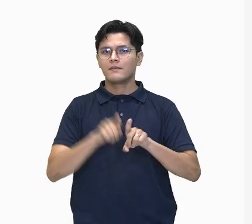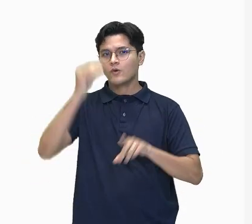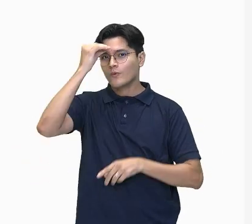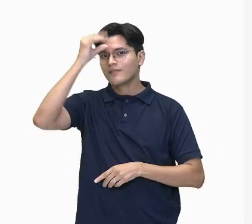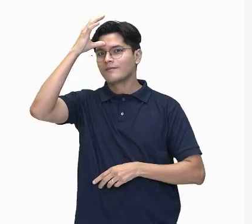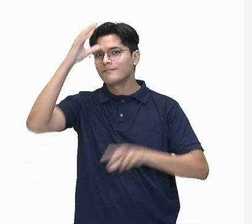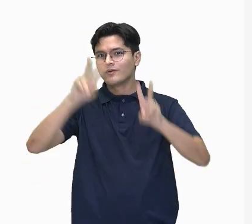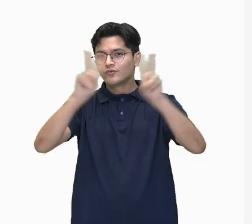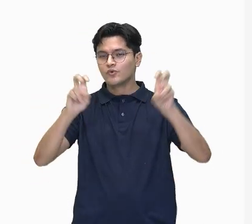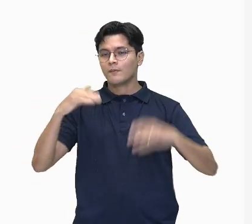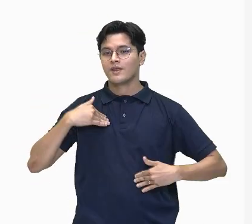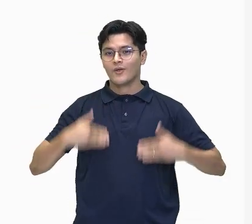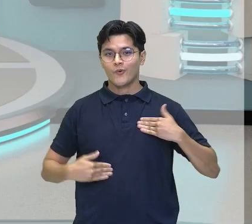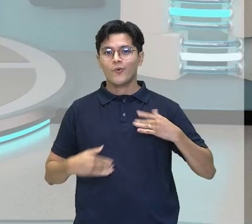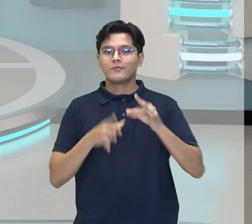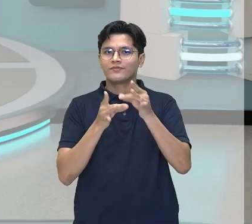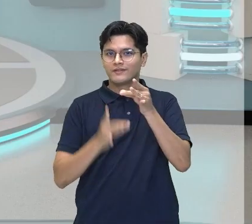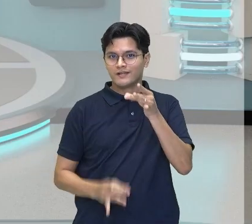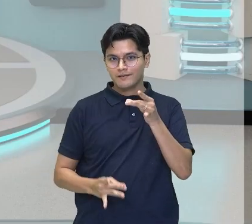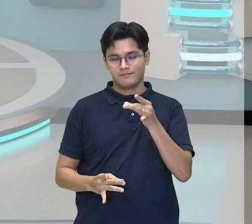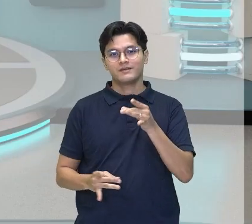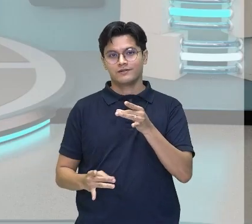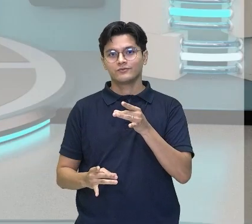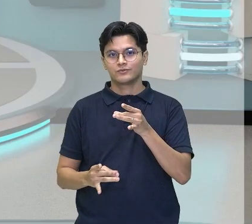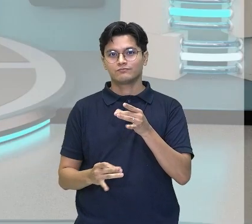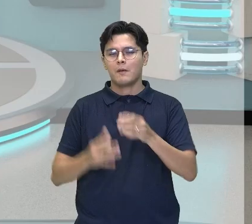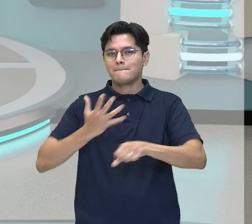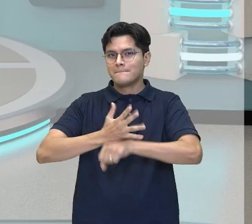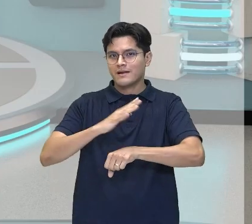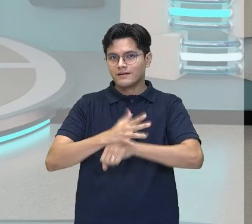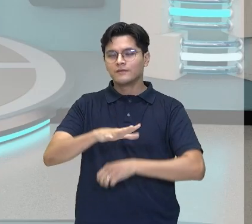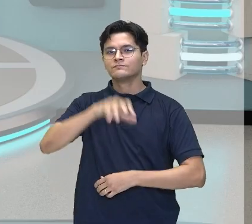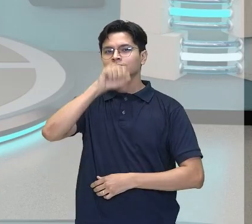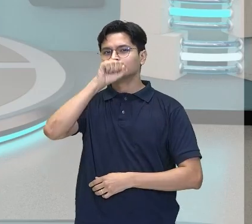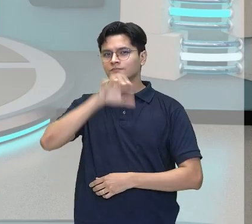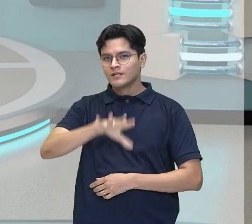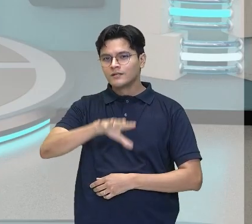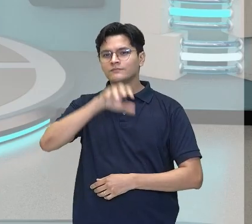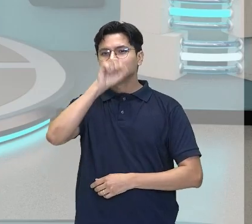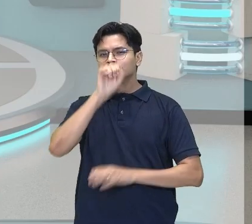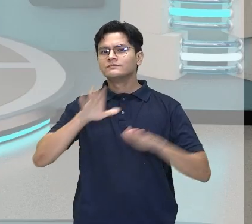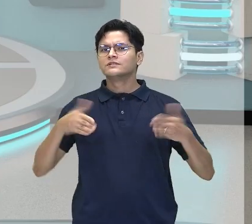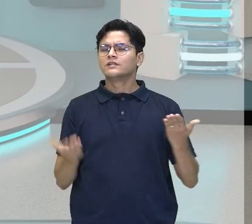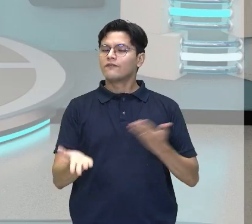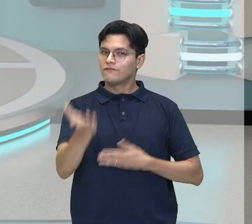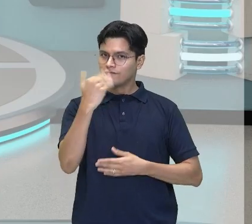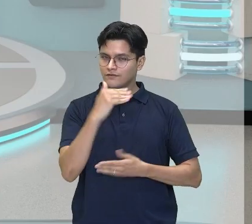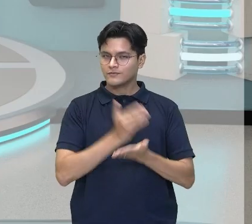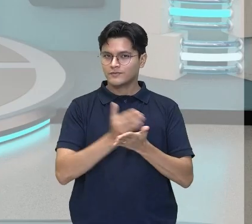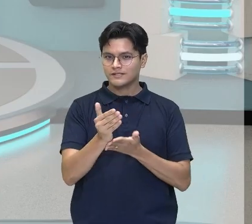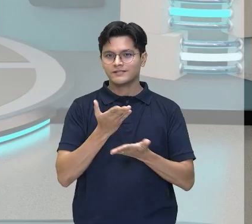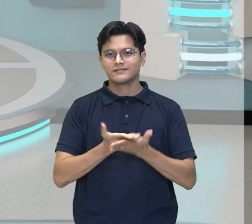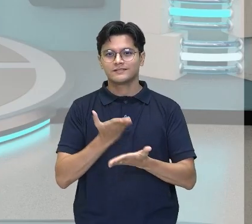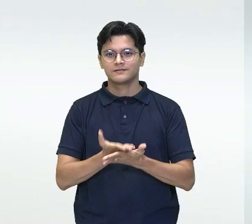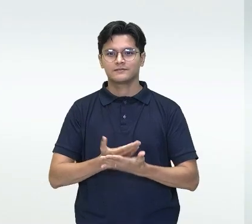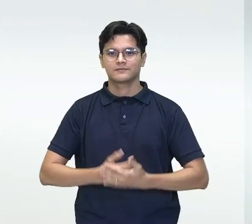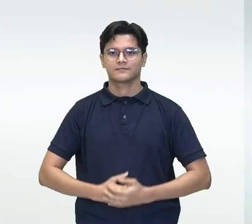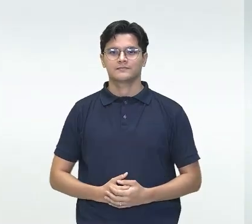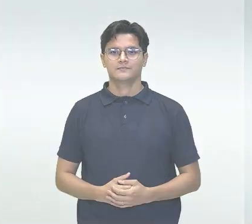Detalhamento, ginástica aeróbica. Muito bem, então vamos explorar um pouco mais sobre esse assunto. Vamos iniciar então a nossa